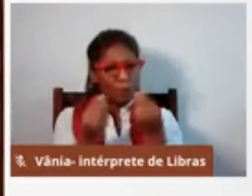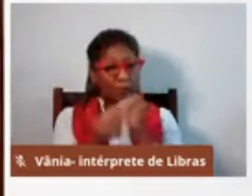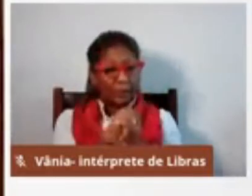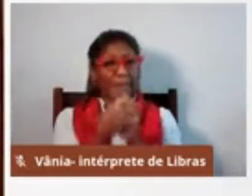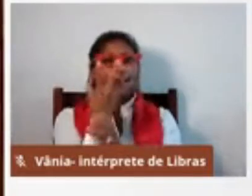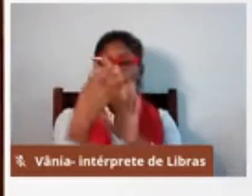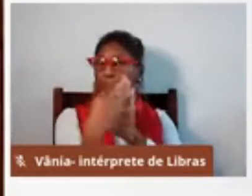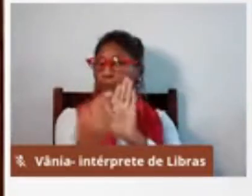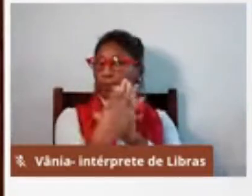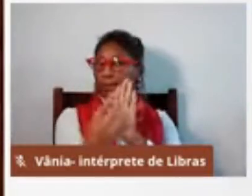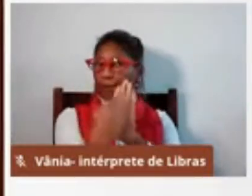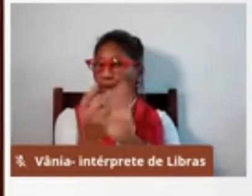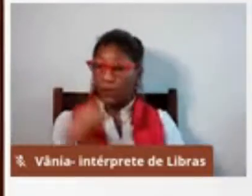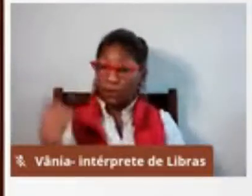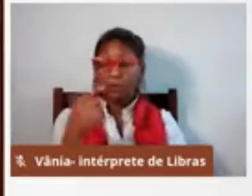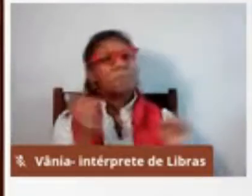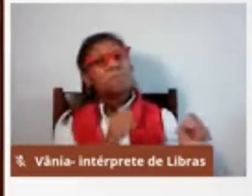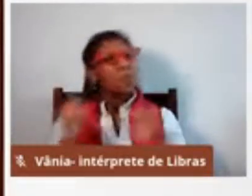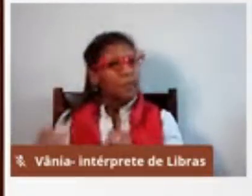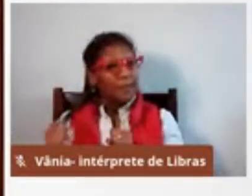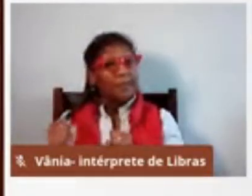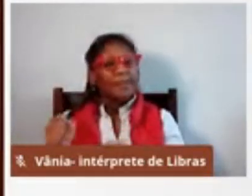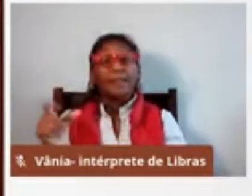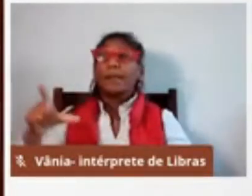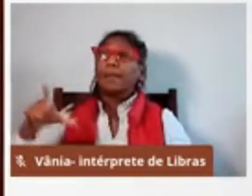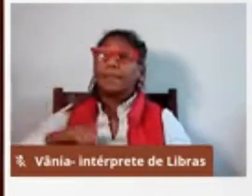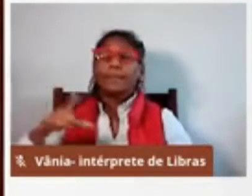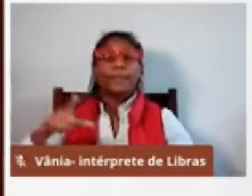modelo para que nós pudéssemos ter uma forma de